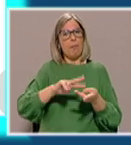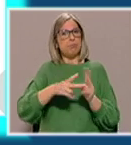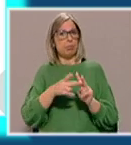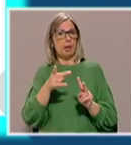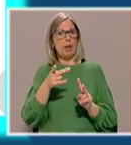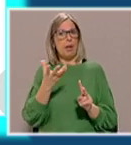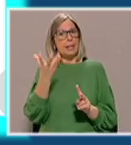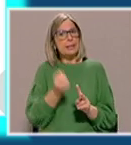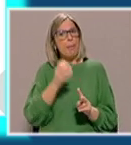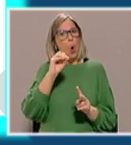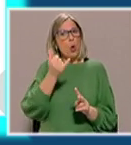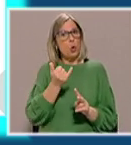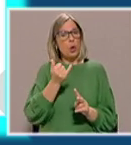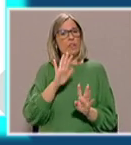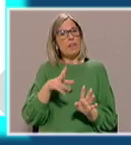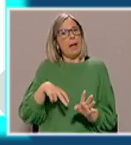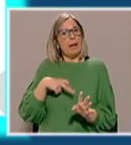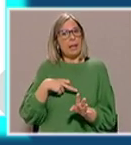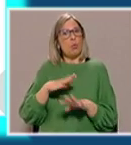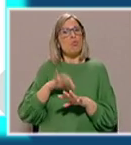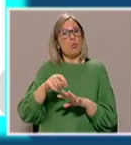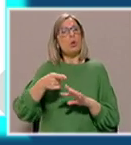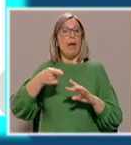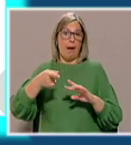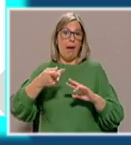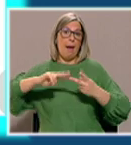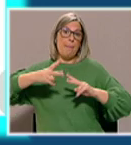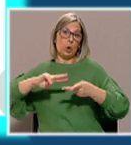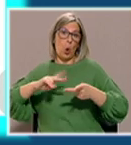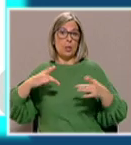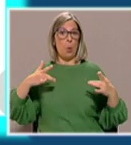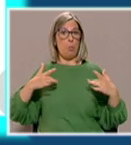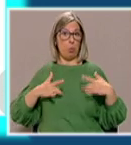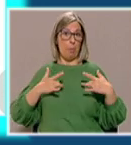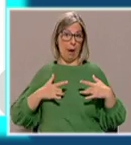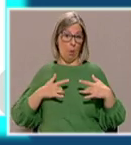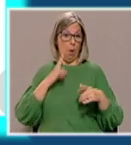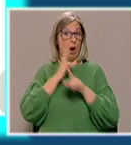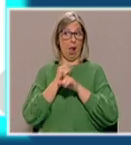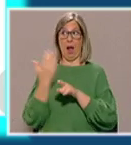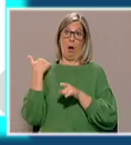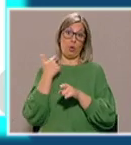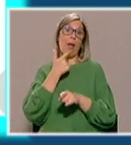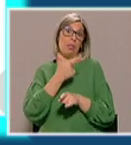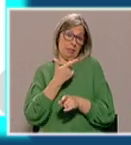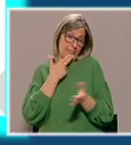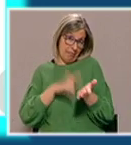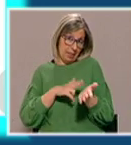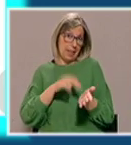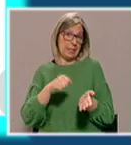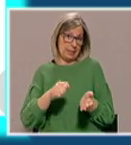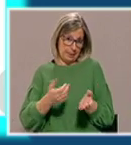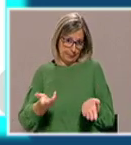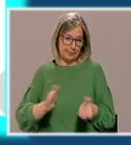a hematose pulmonar. Esta afirmação é verdadeira. Era aquilo que há pouco já tínhamos visto